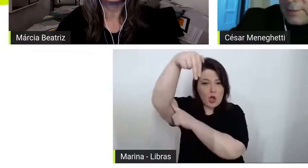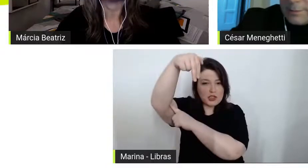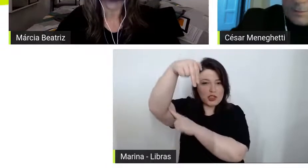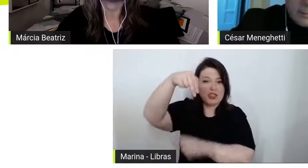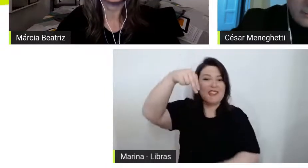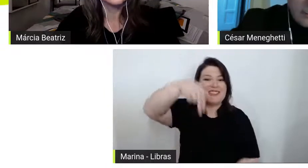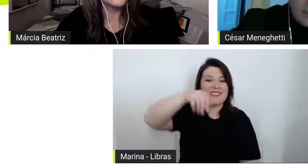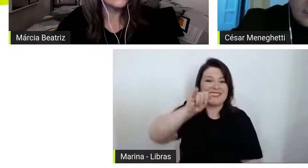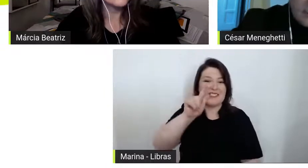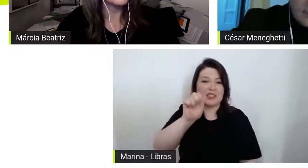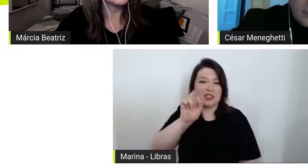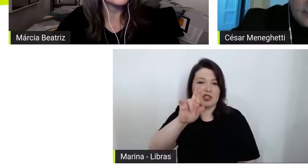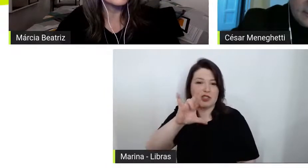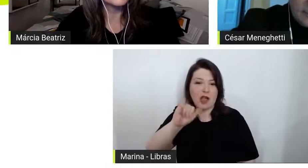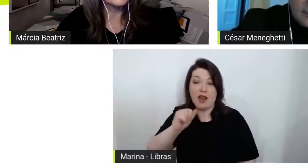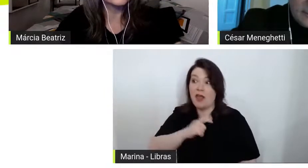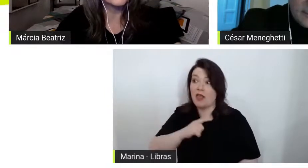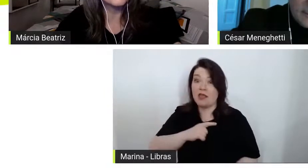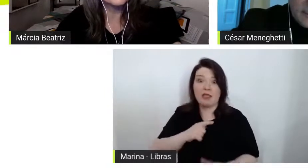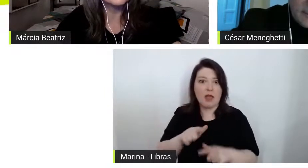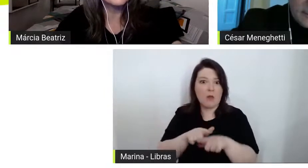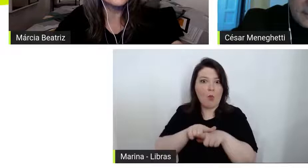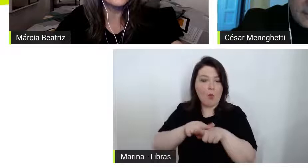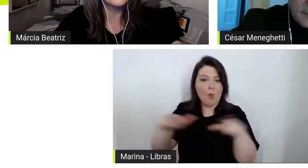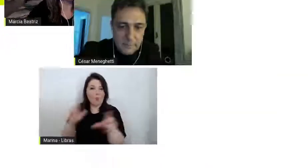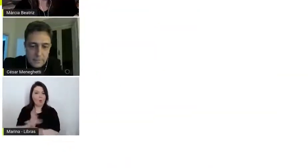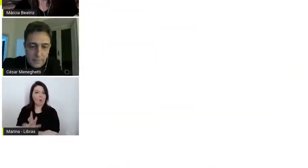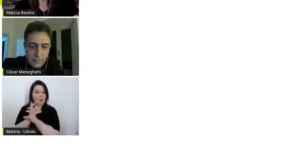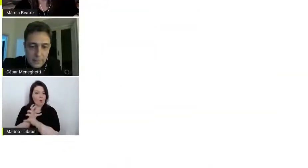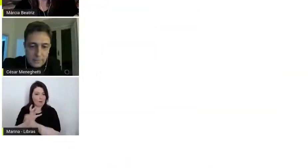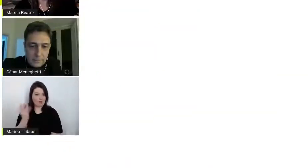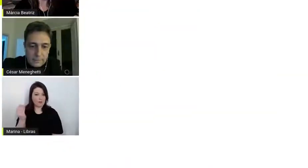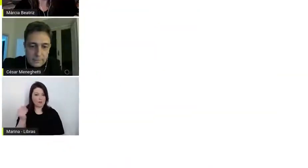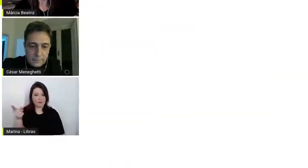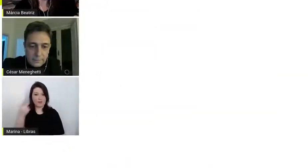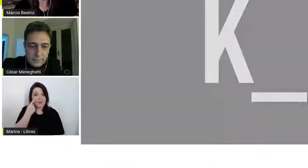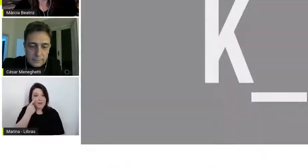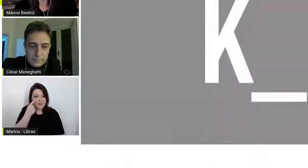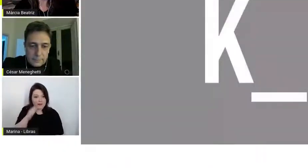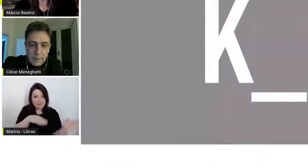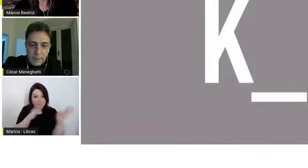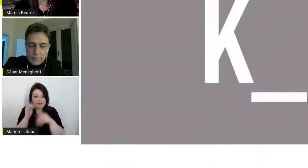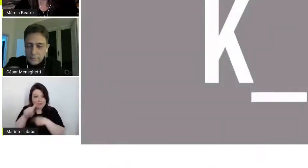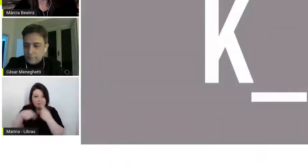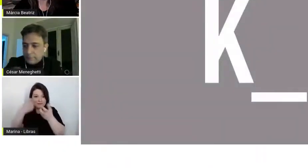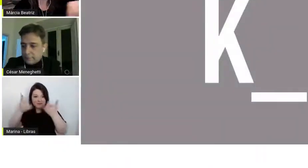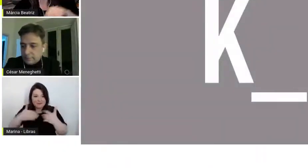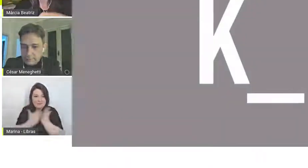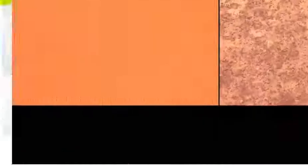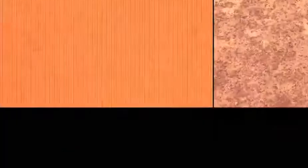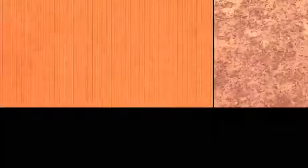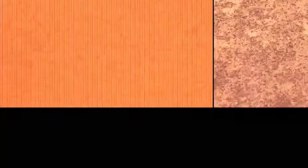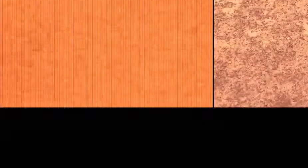tá? Joia. Então vamos assistir, daí depois você conta mais também. Tá.